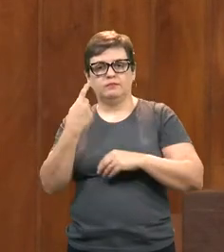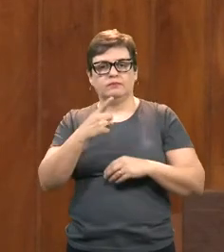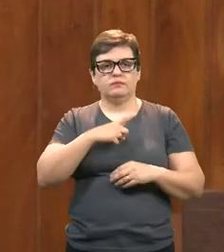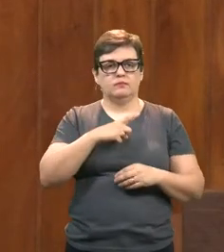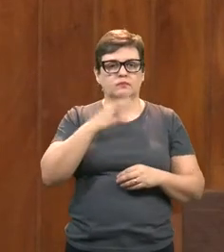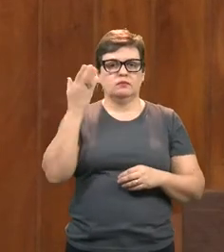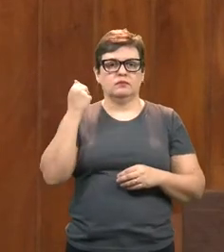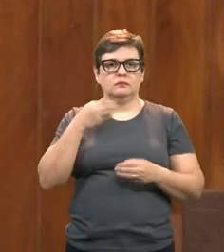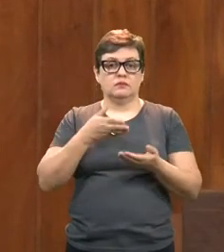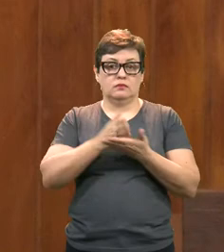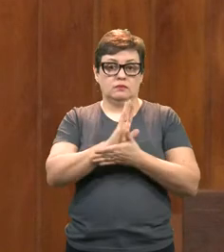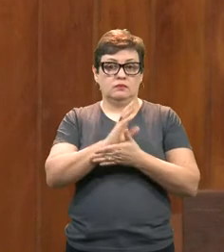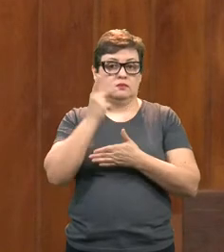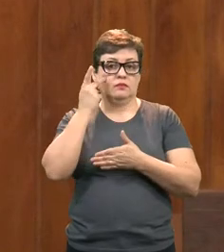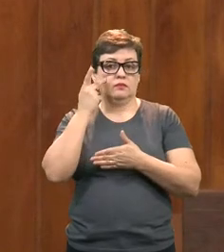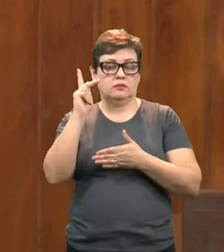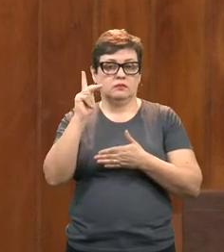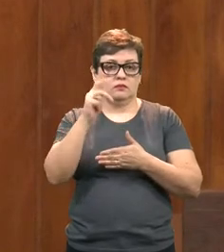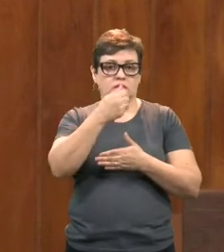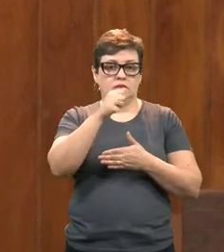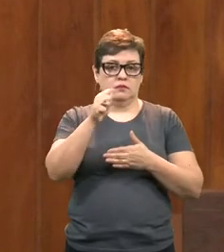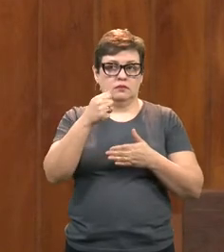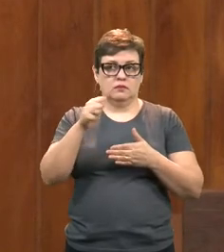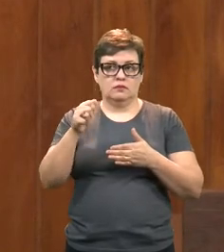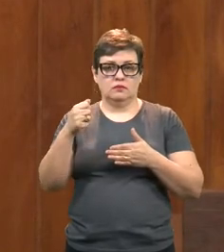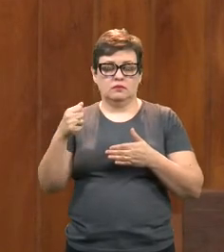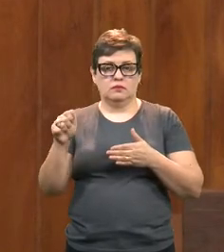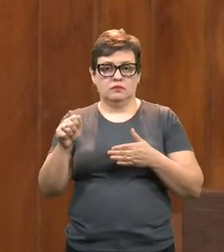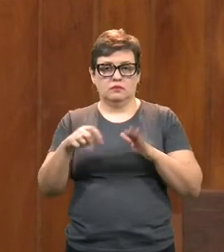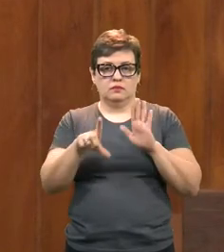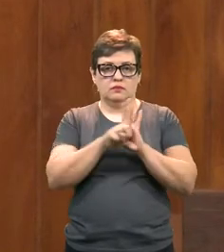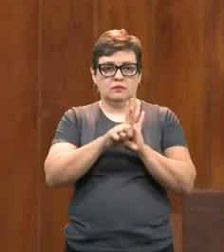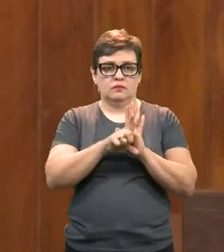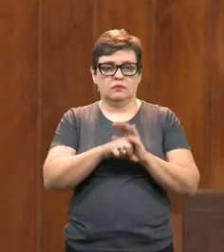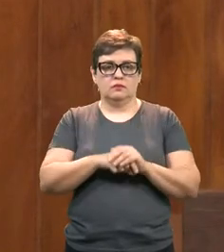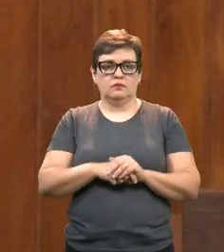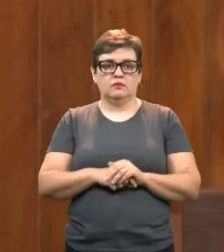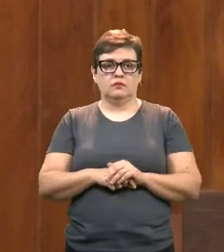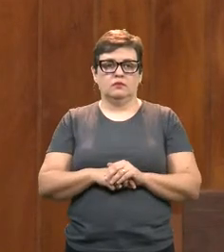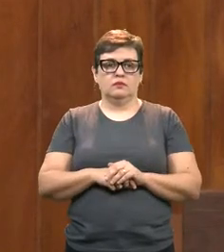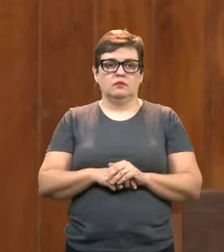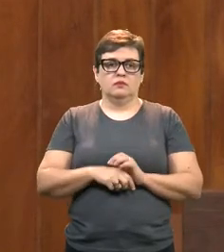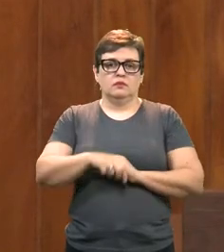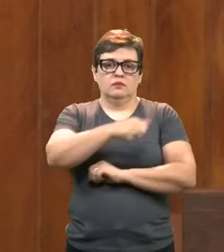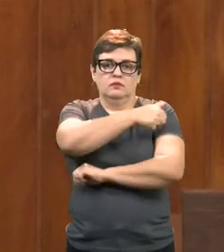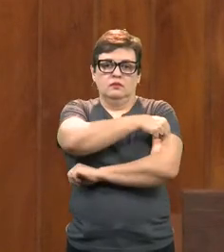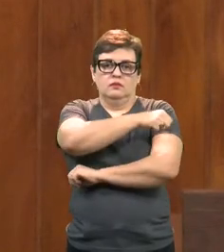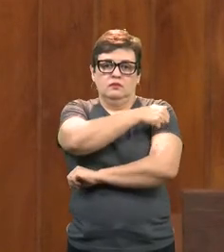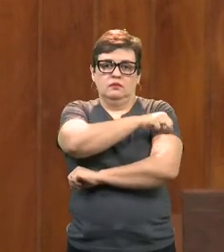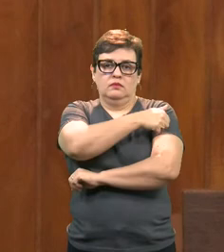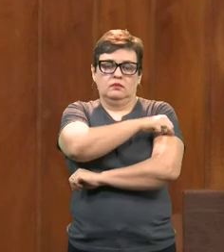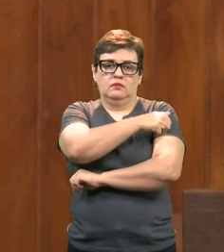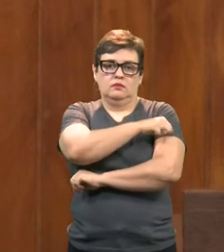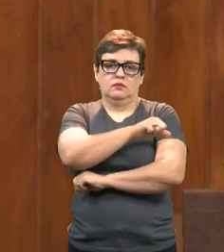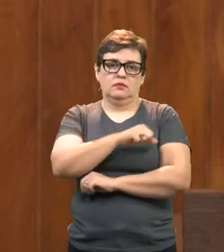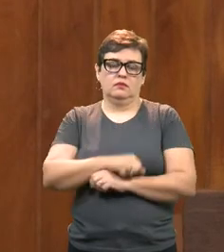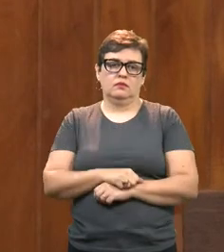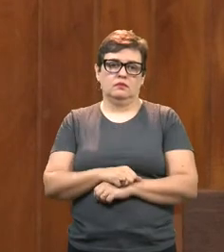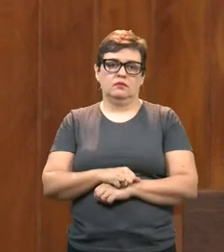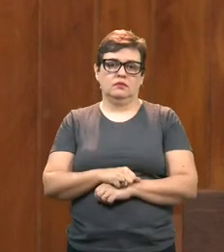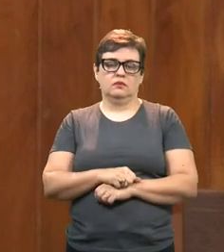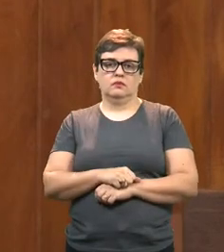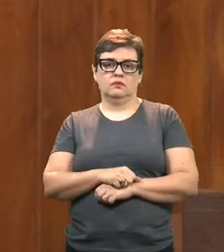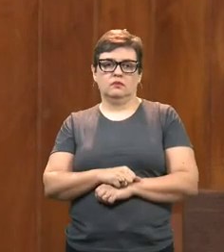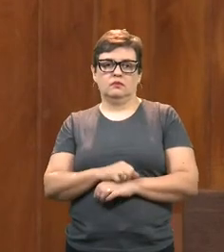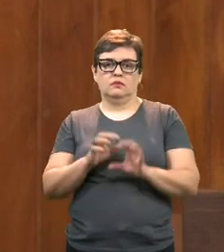tivemos aprovado pela Assembleia Legislativa do Rio de Janeiro uma normativa para cultivo, né,